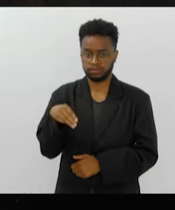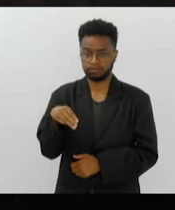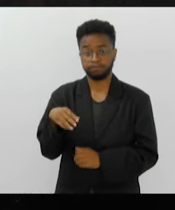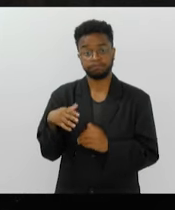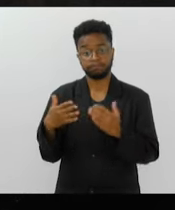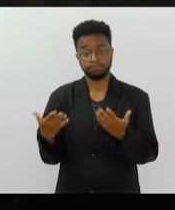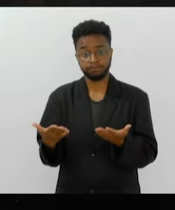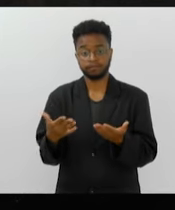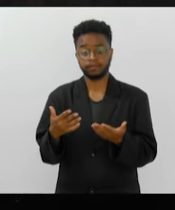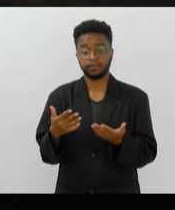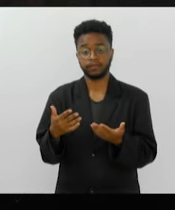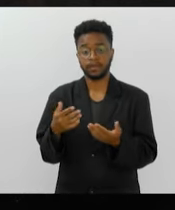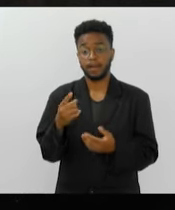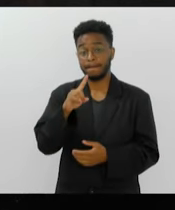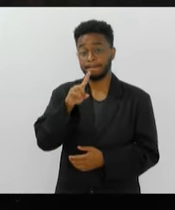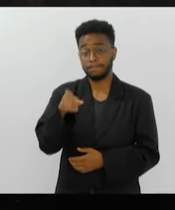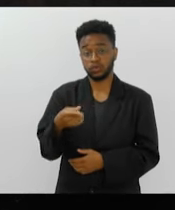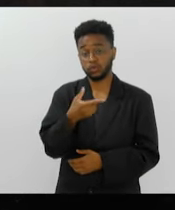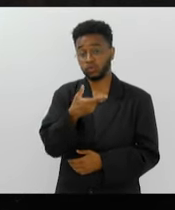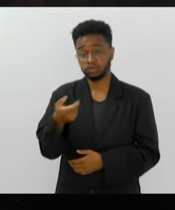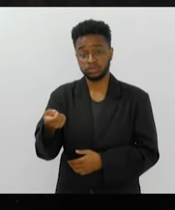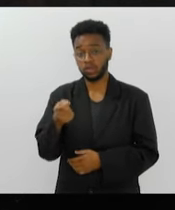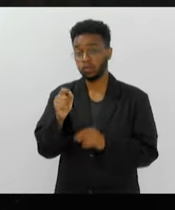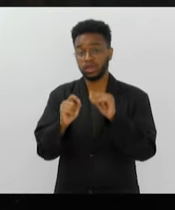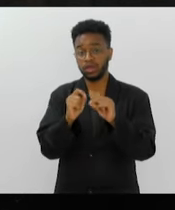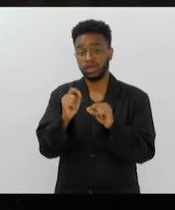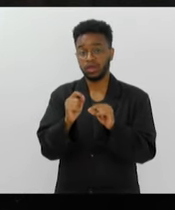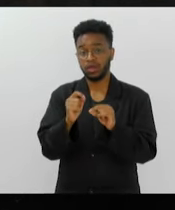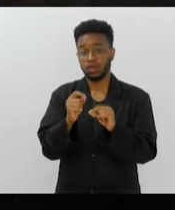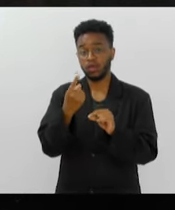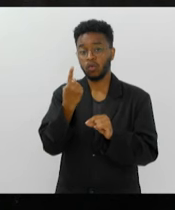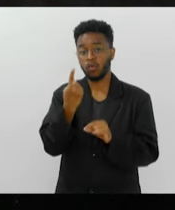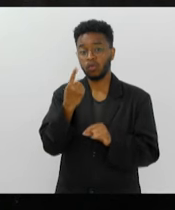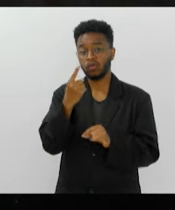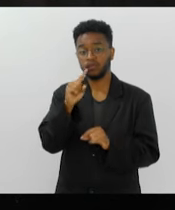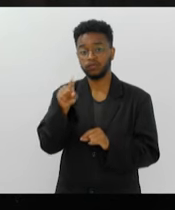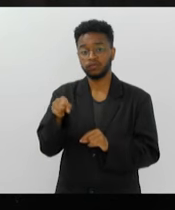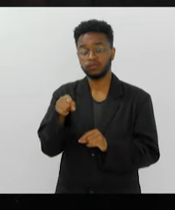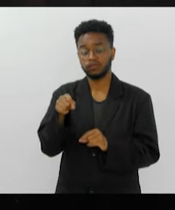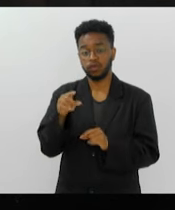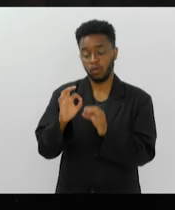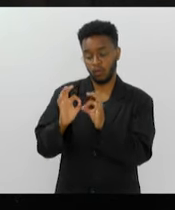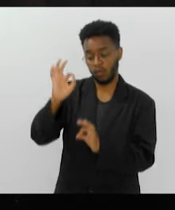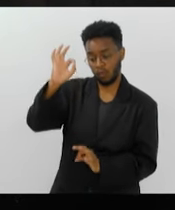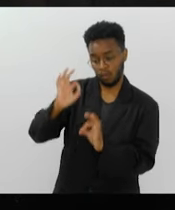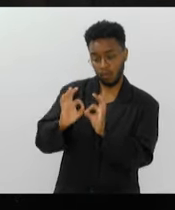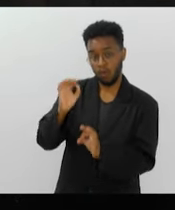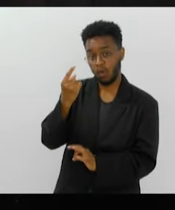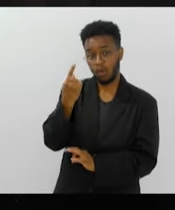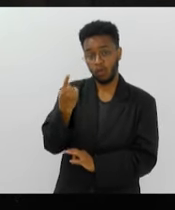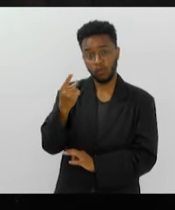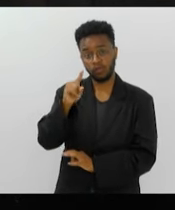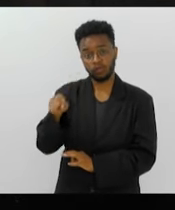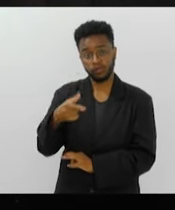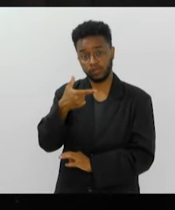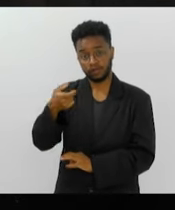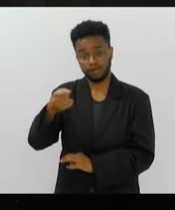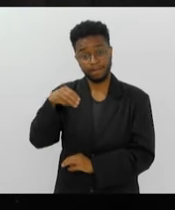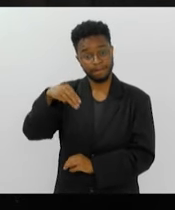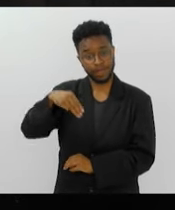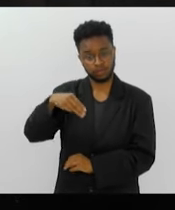Isto é 1200 mm 1,20 m de altura de chuva e essa chuva toda